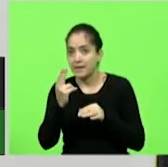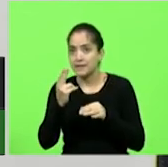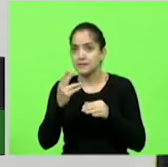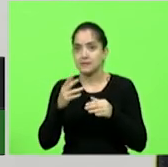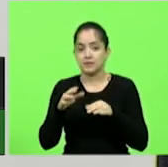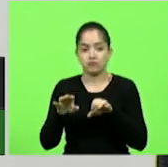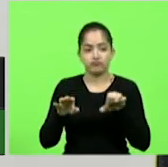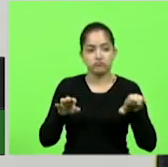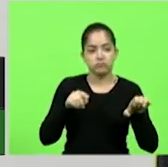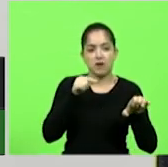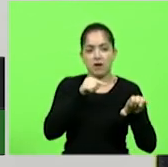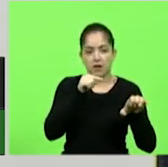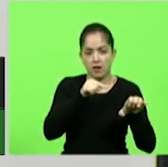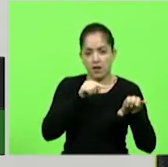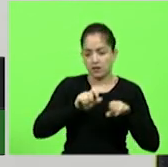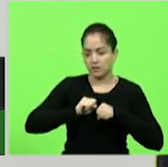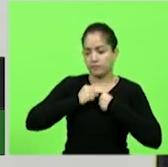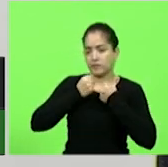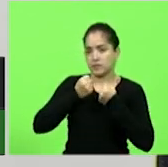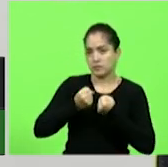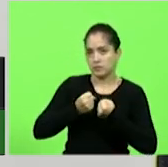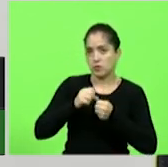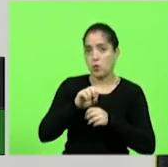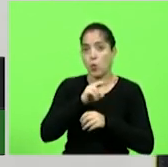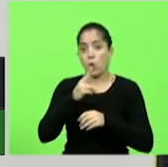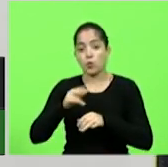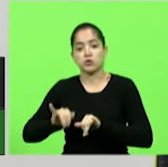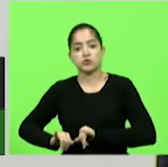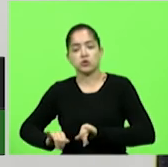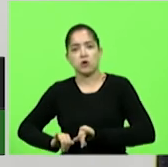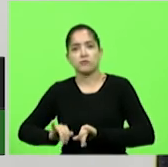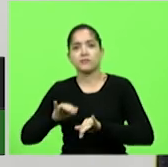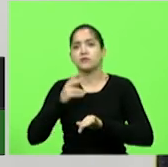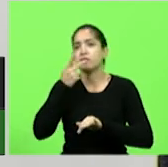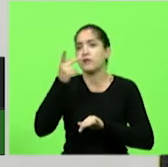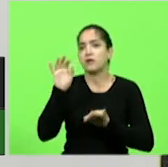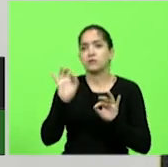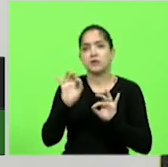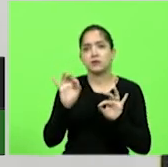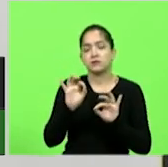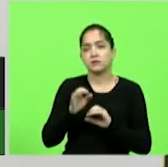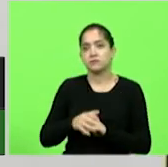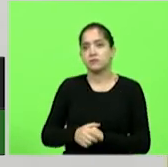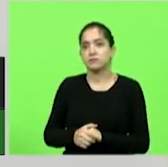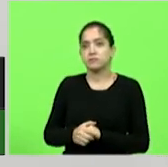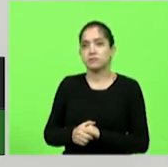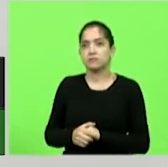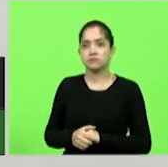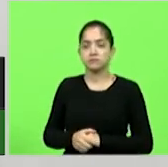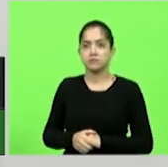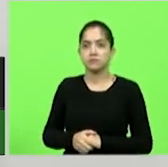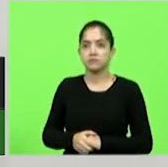esquerda que faz a defesa ou que sofre, ninguém fala nada. É assim.